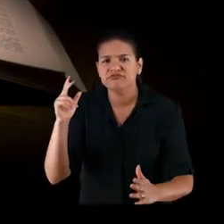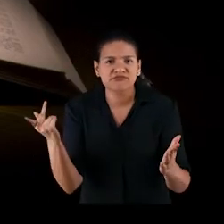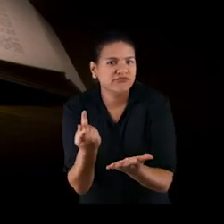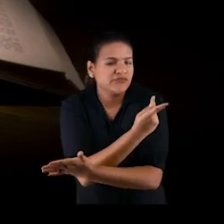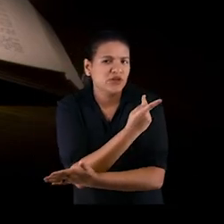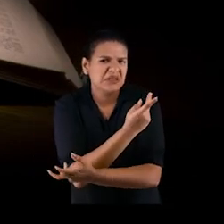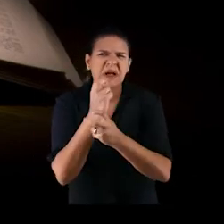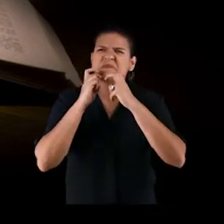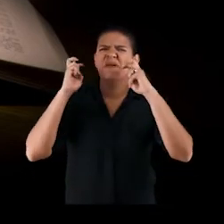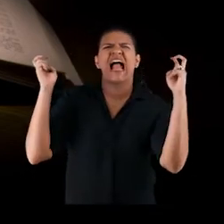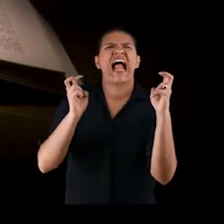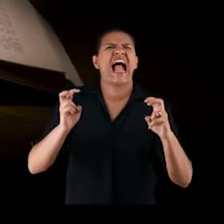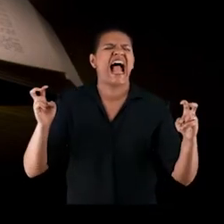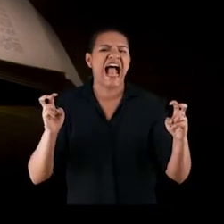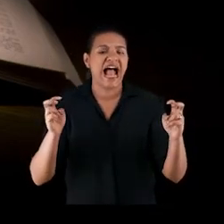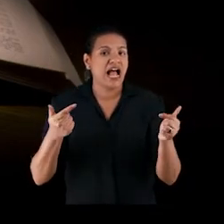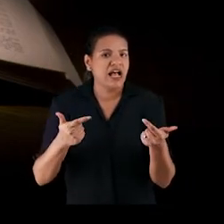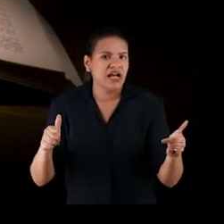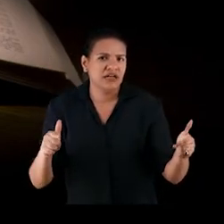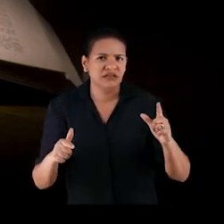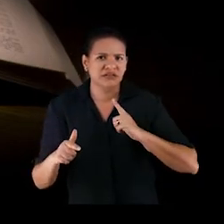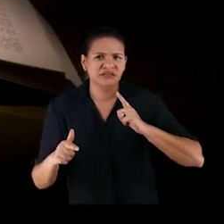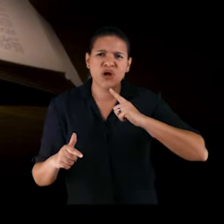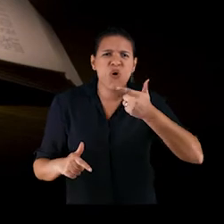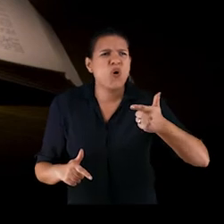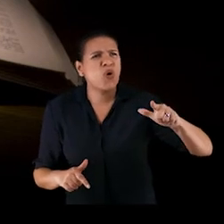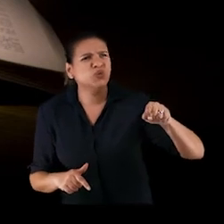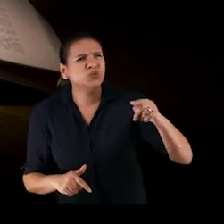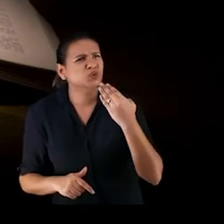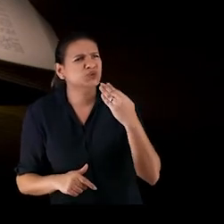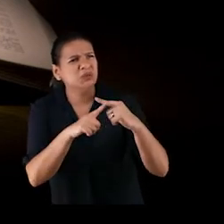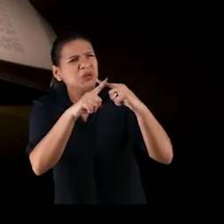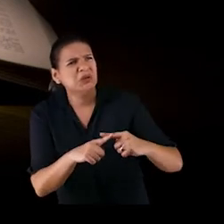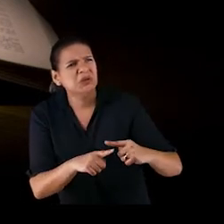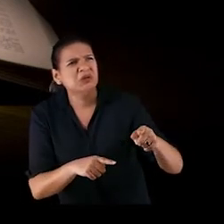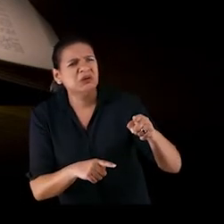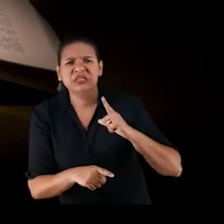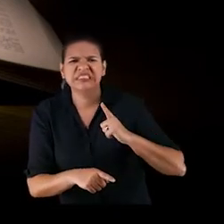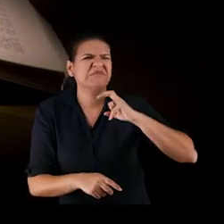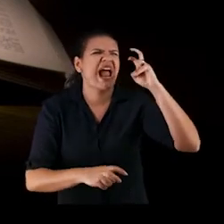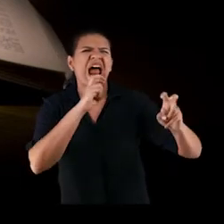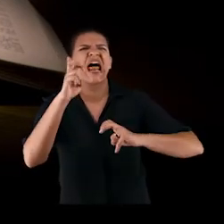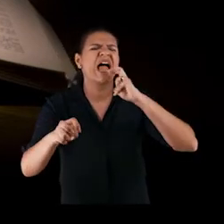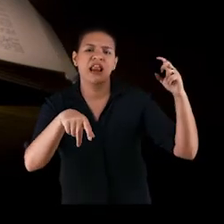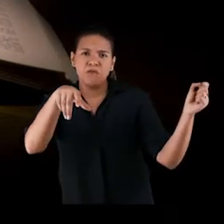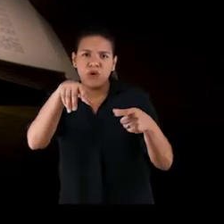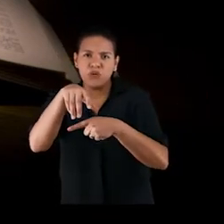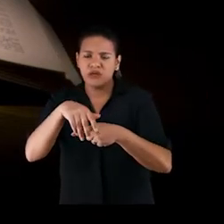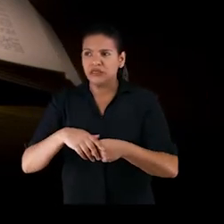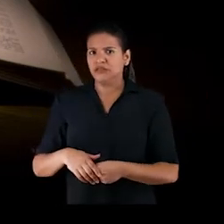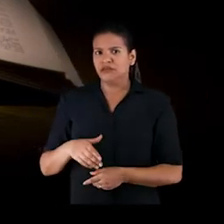de acontecer e cabia aos outros gritar como demônios, era ainda melhor. O pai encolhia. Ficava